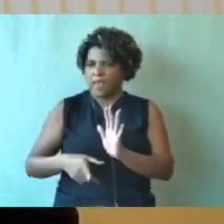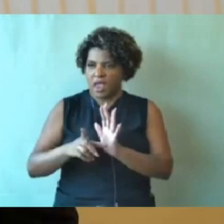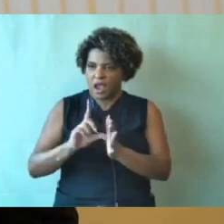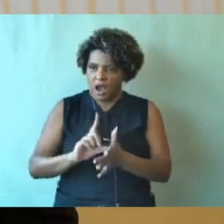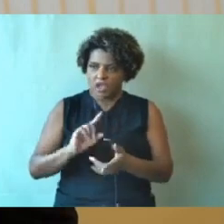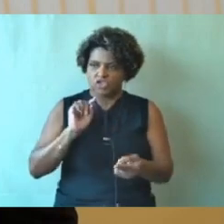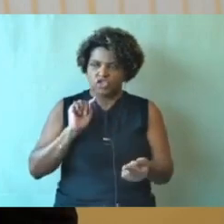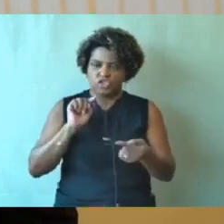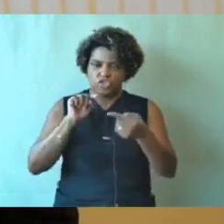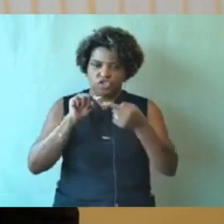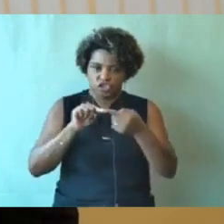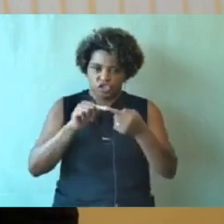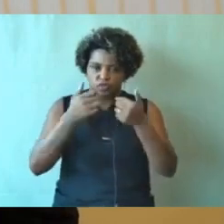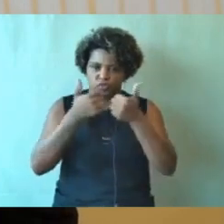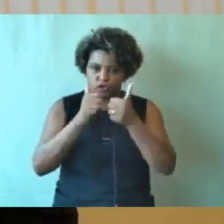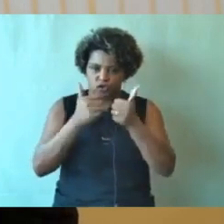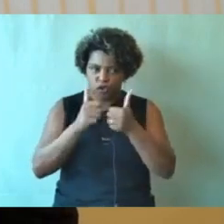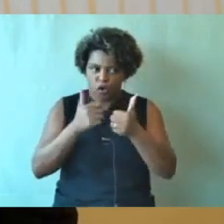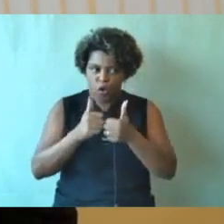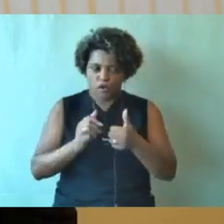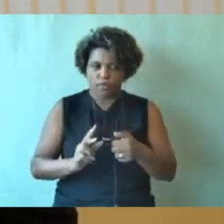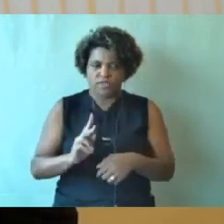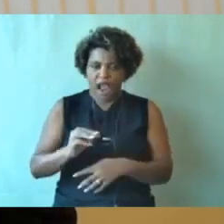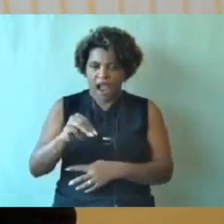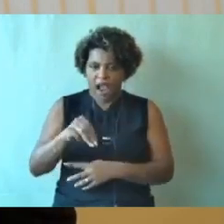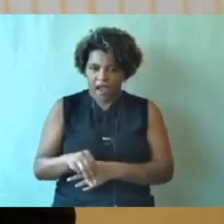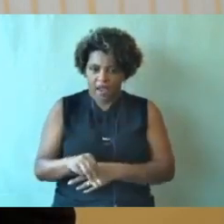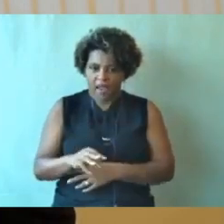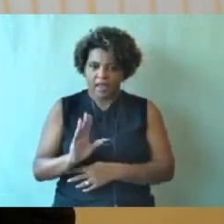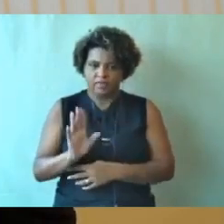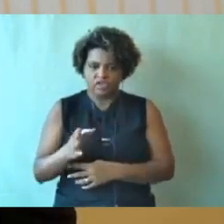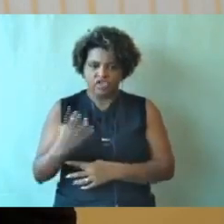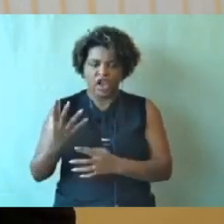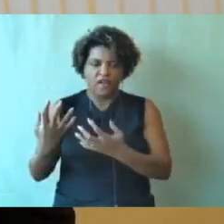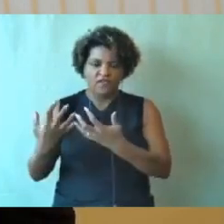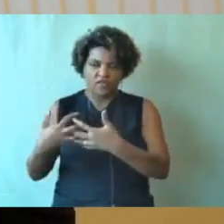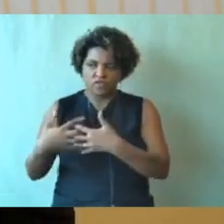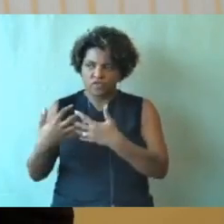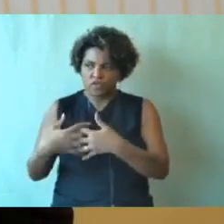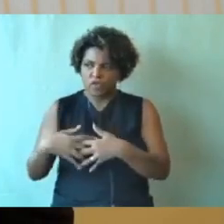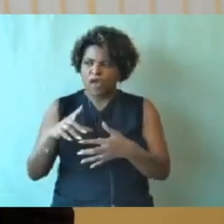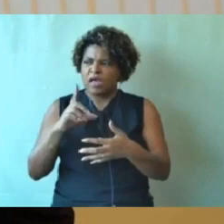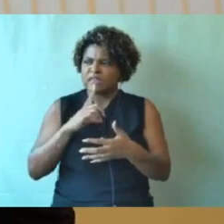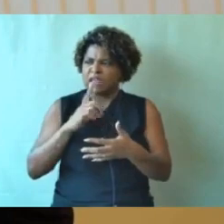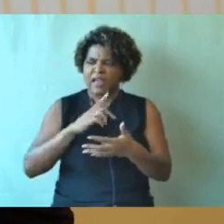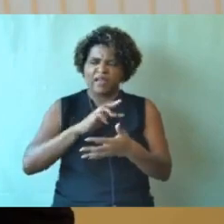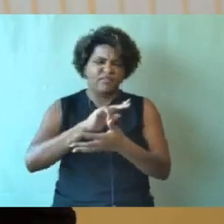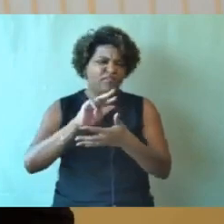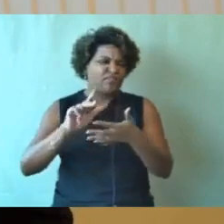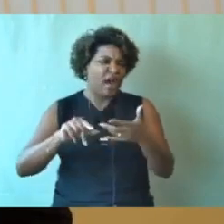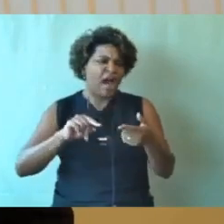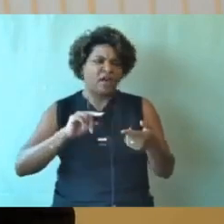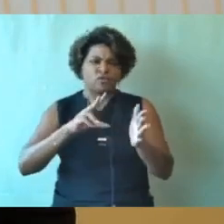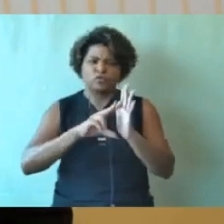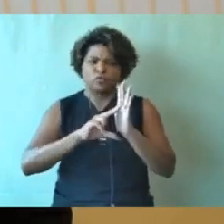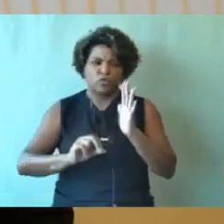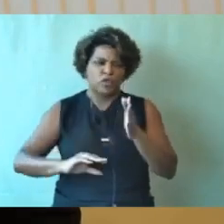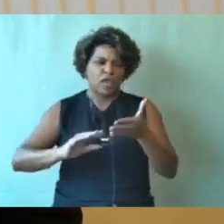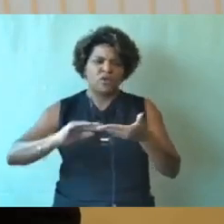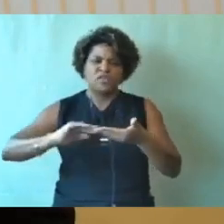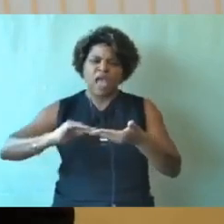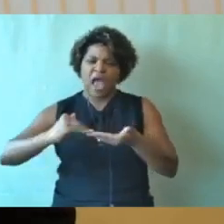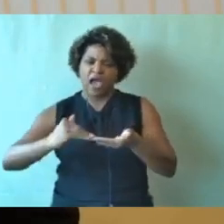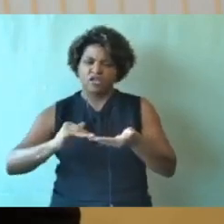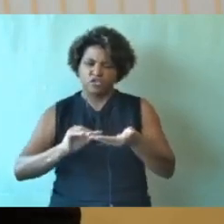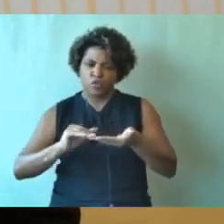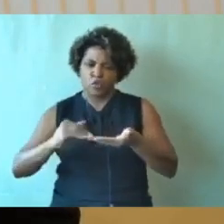pelo tanto de quilômetro que rodou. Esse tipo de veículo, quando eu falo, você tem carro articulado, carro com ar-condicionado, carro sem ar-condicionado, micro-ônibus, cada